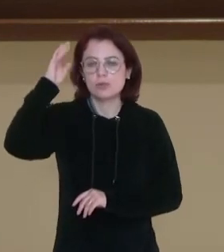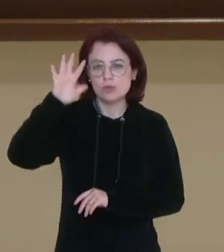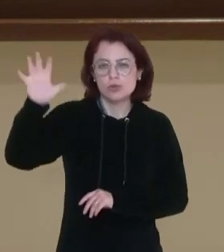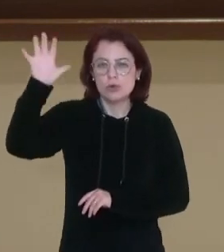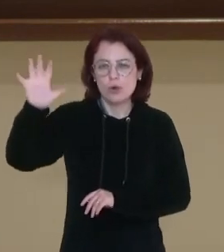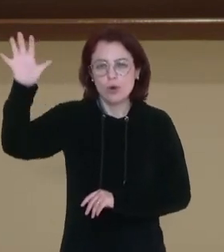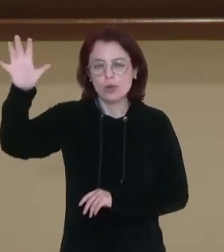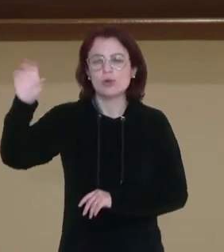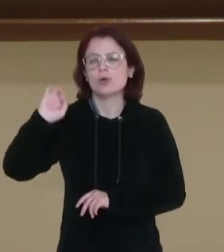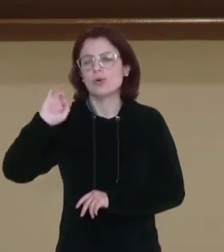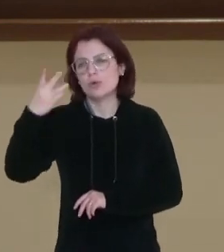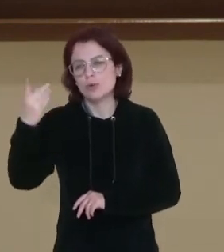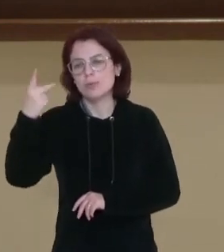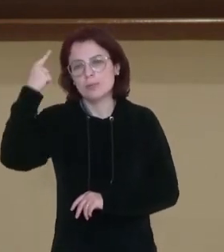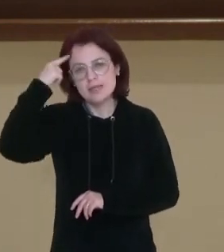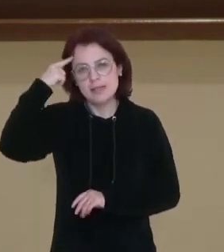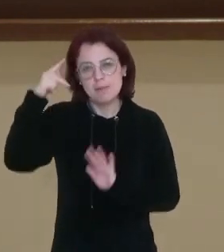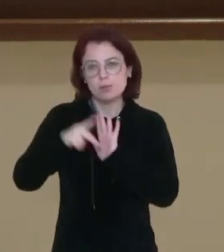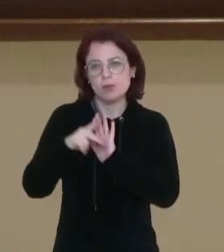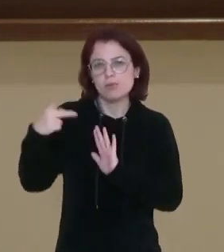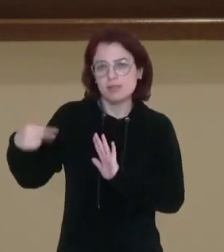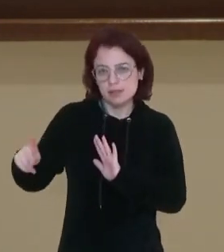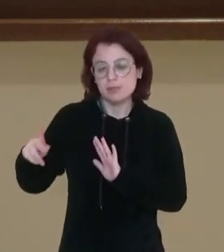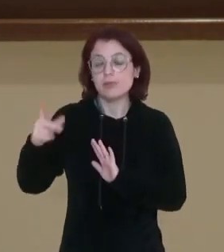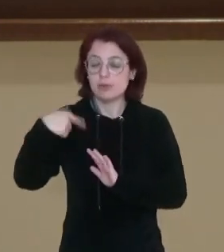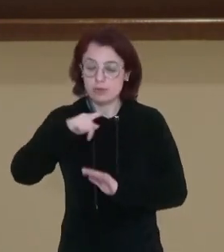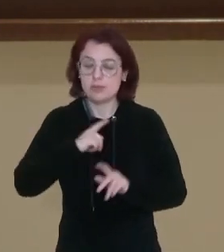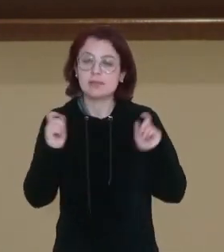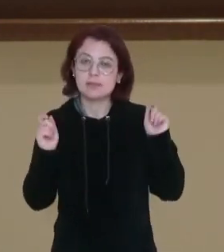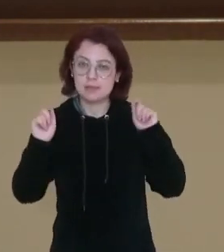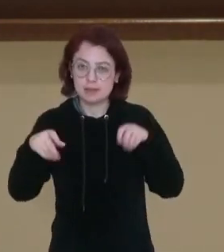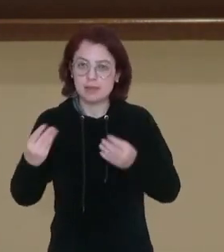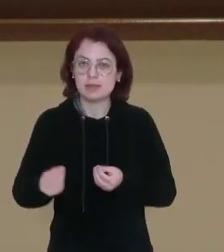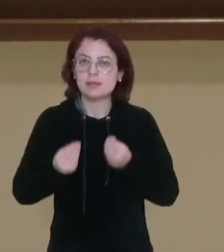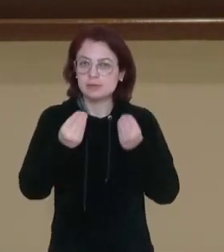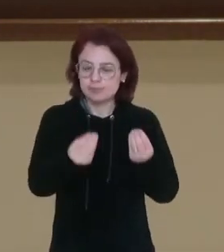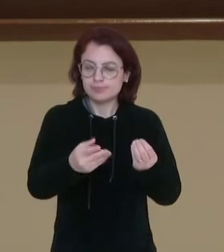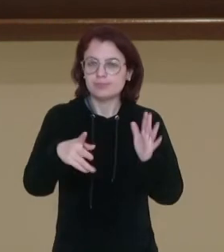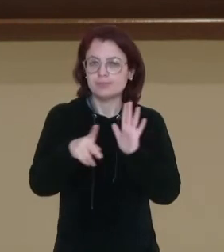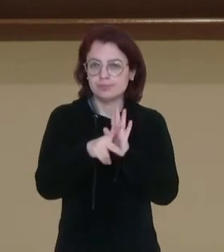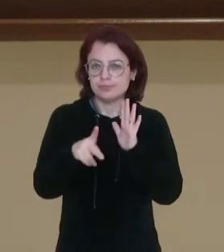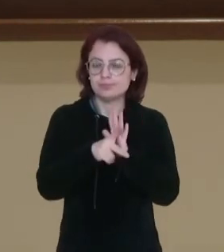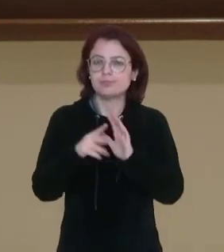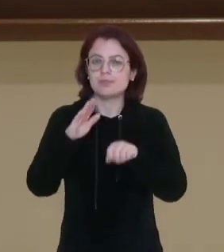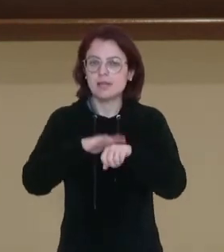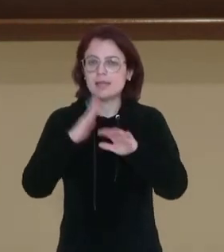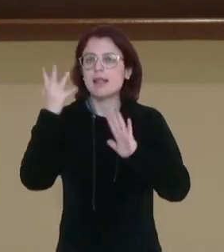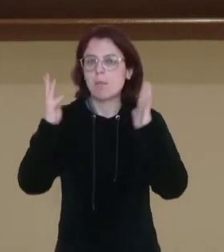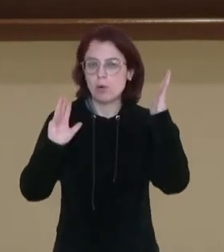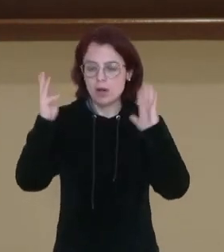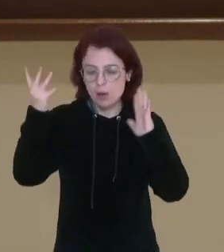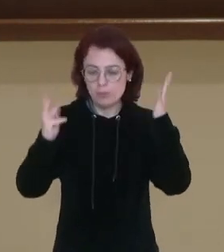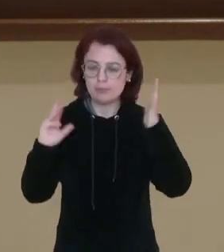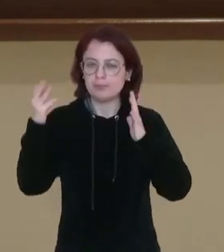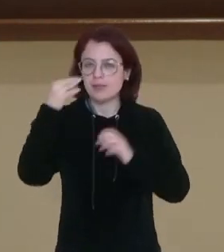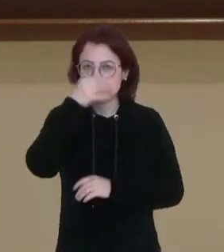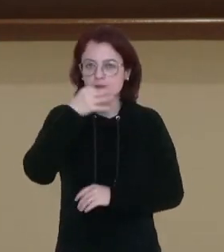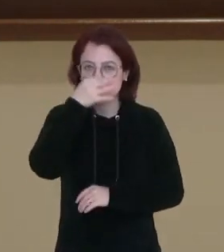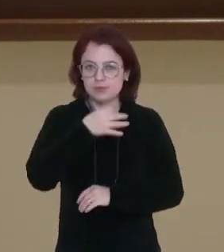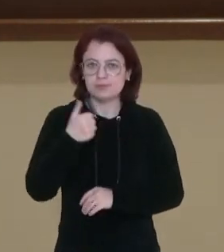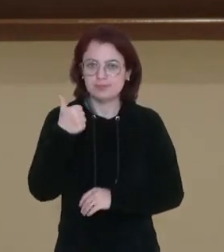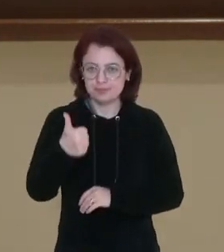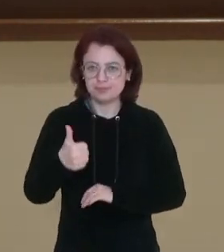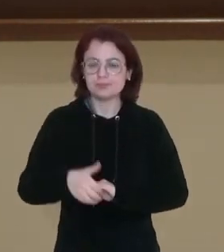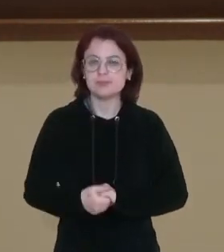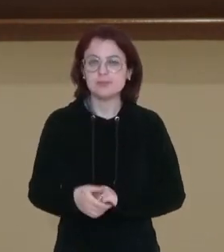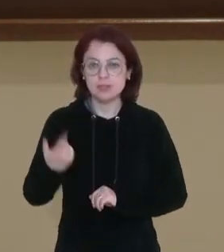pensamentos dele, né? Então existe também essa possibilidade de vocês trazerem essa dimensão temporal no texto narrativo de vocês,